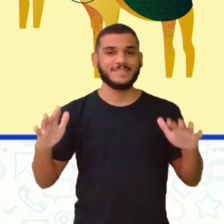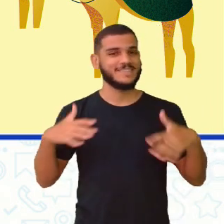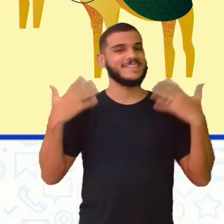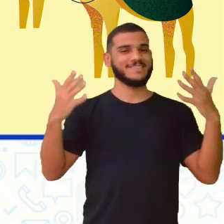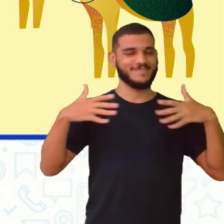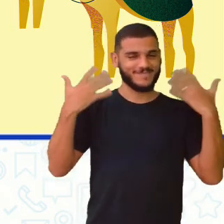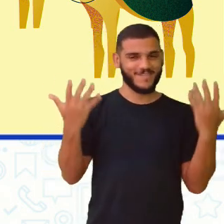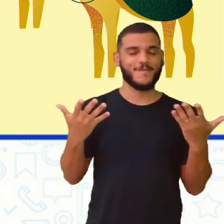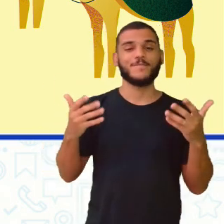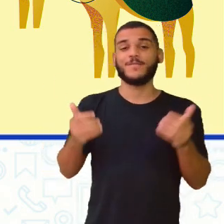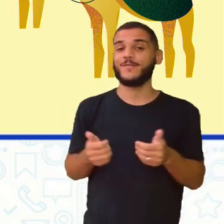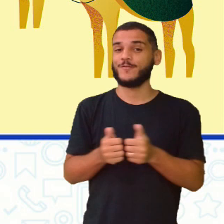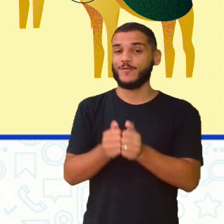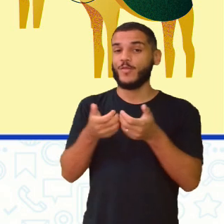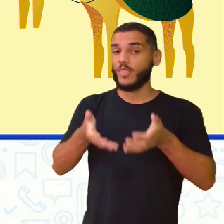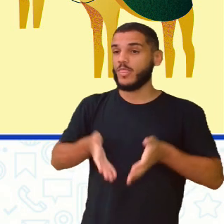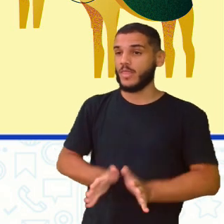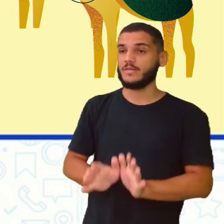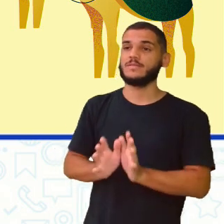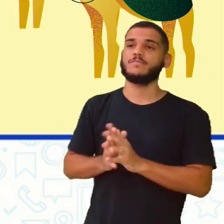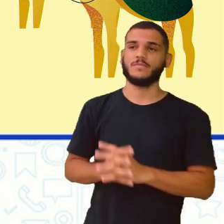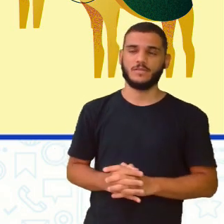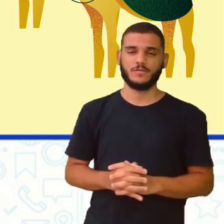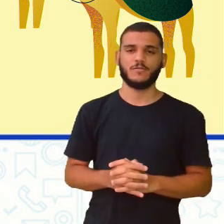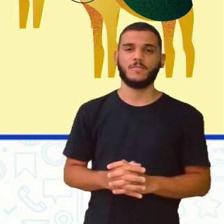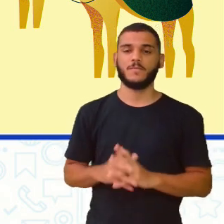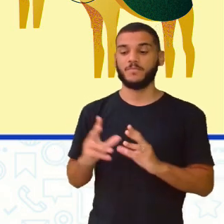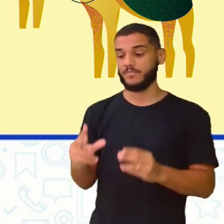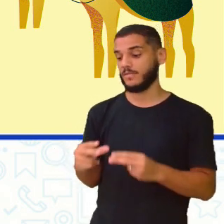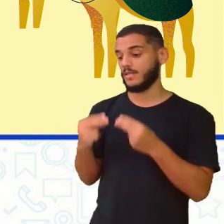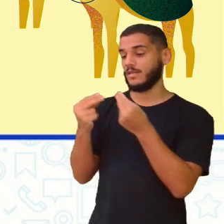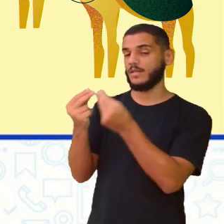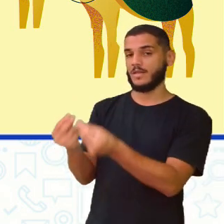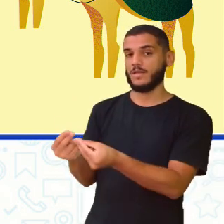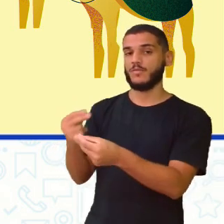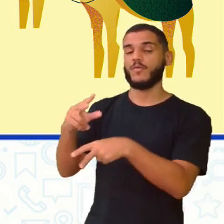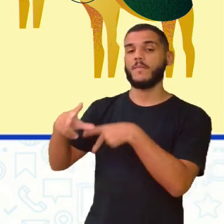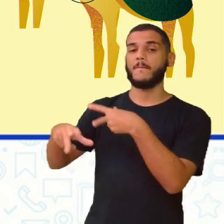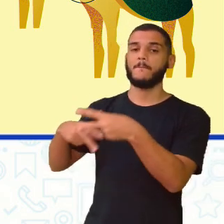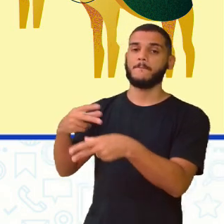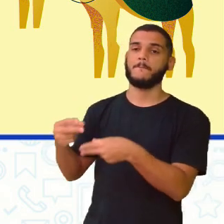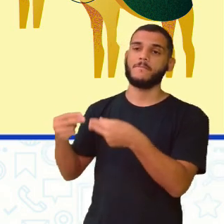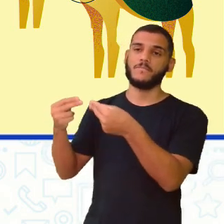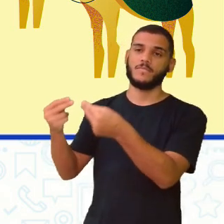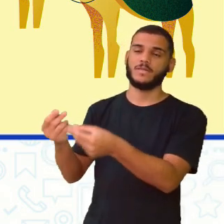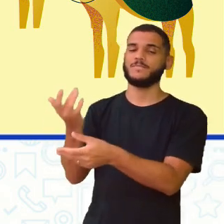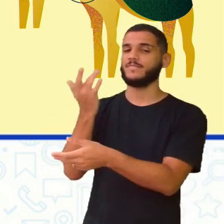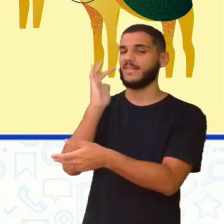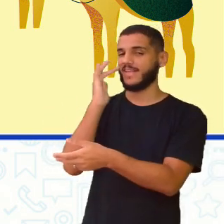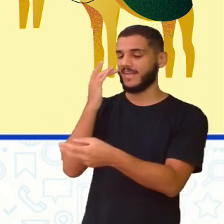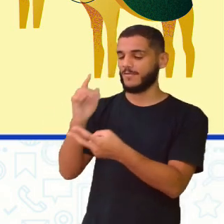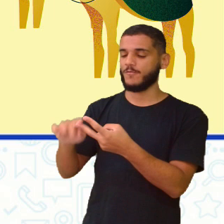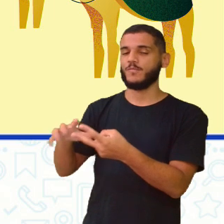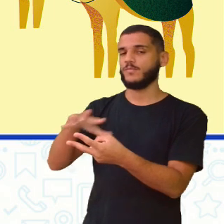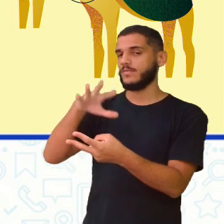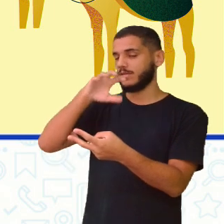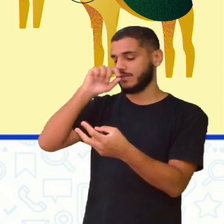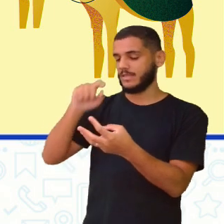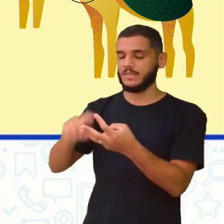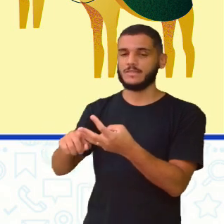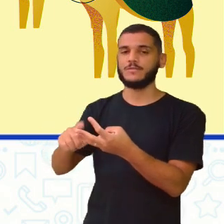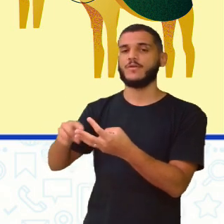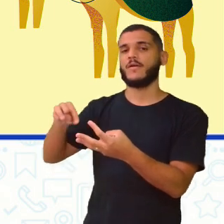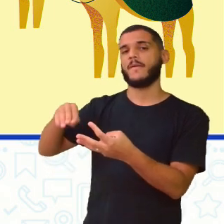com alegria o seu nascimento, oferecendo-lhe ouro, incenso e